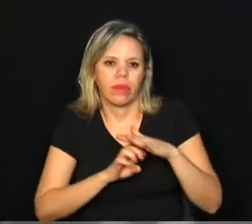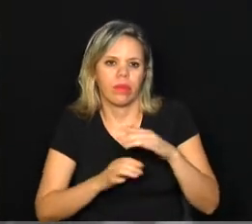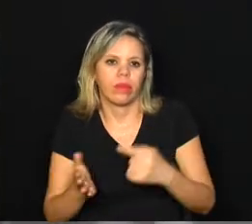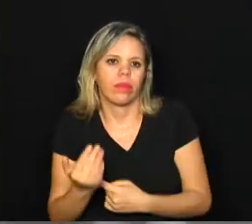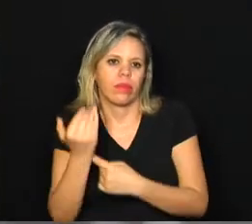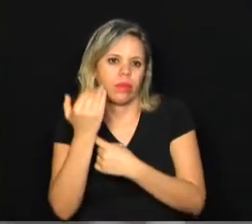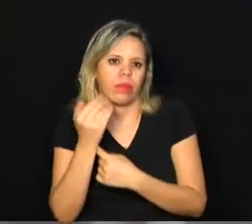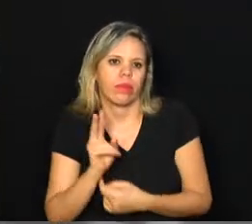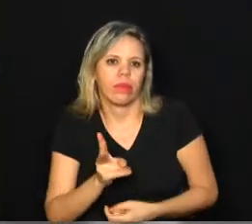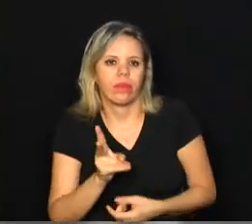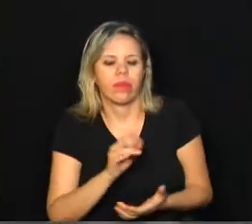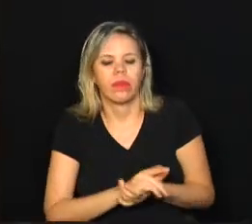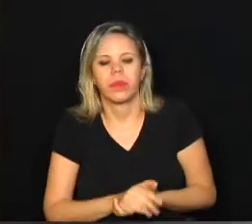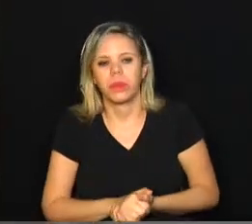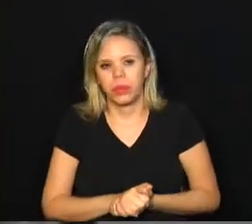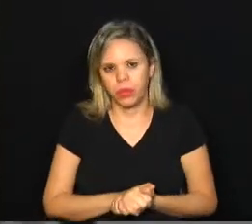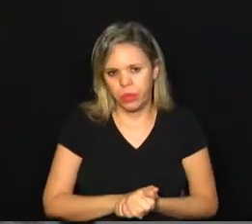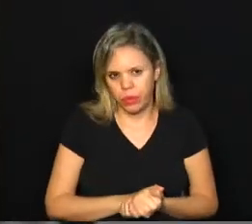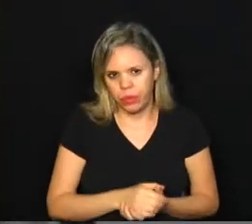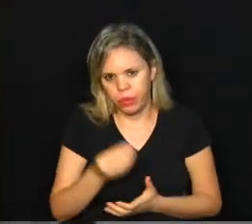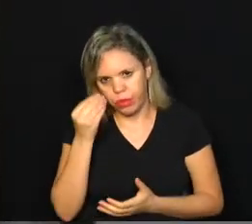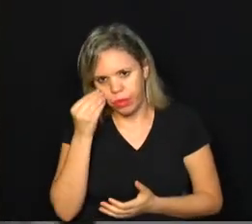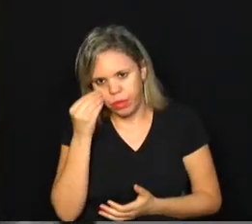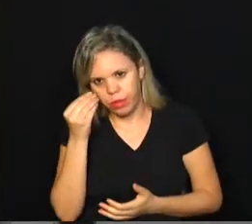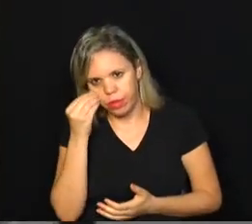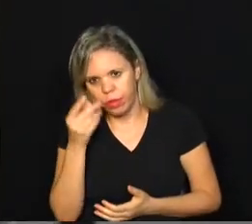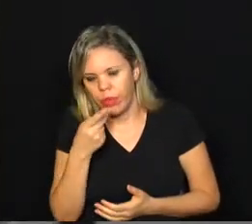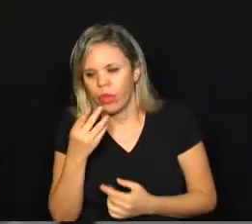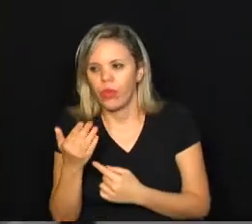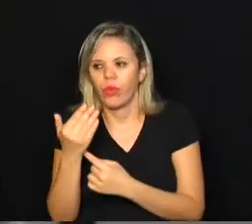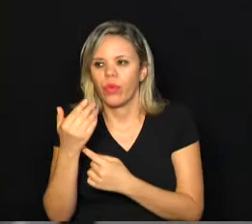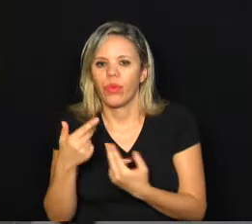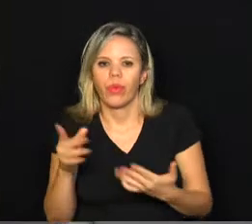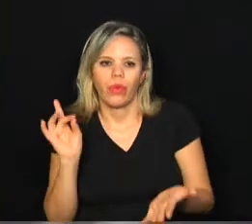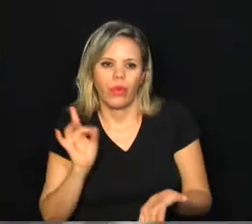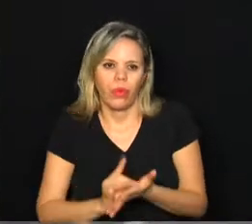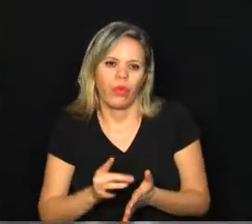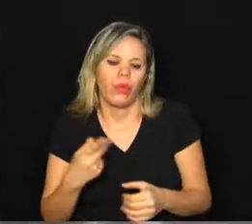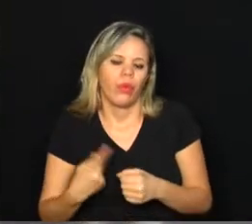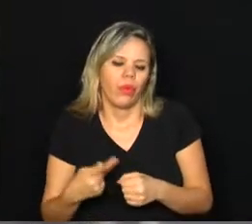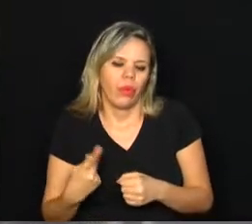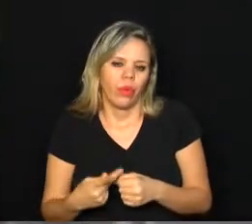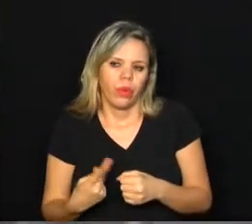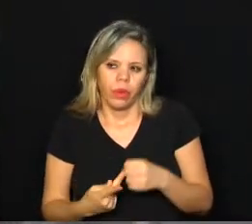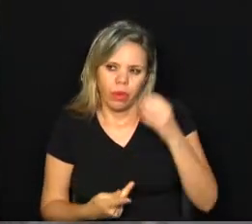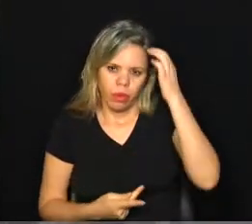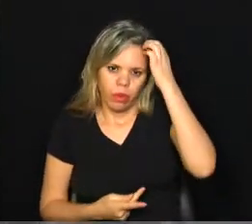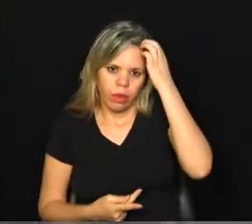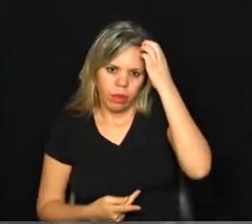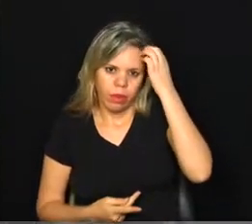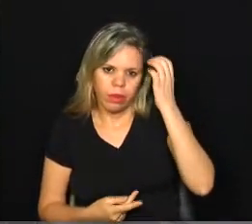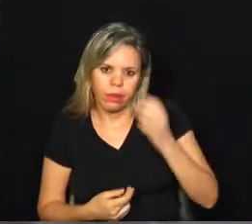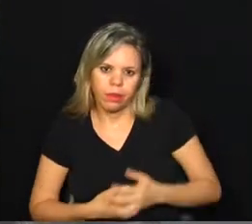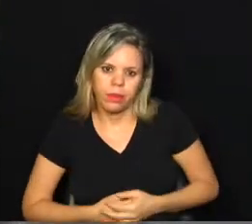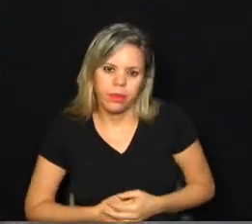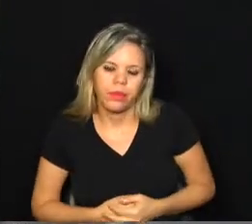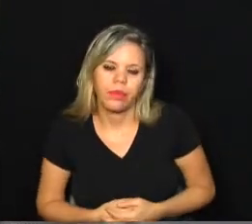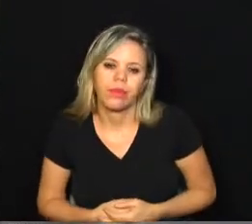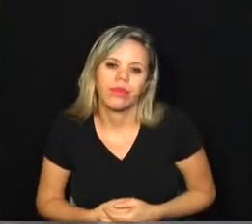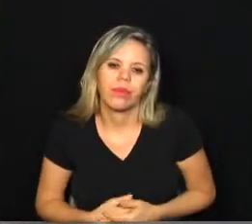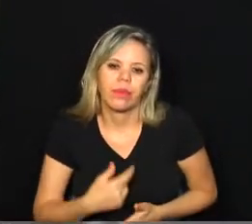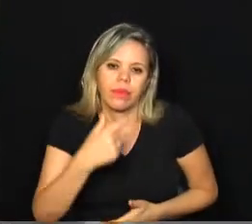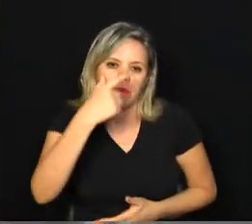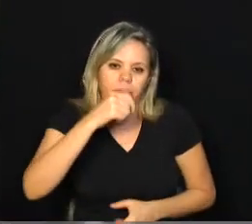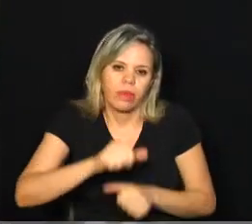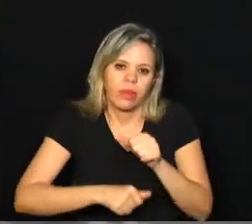tecnologias, sempre tentando transformar a tecnologia em algo de fato, em produtos, eu acabei me tornando